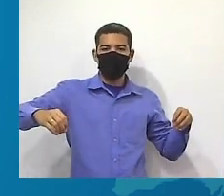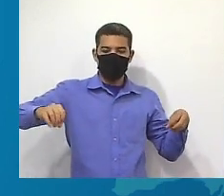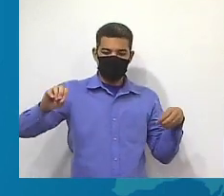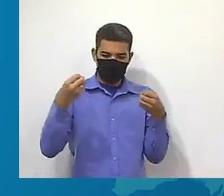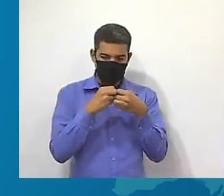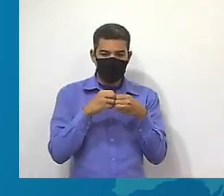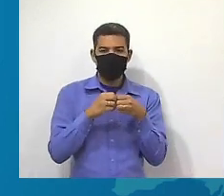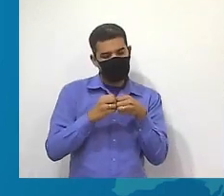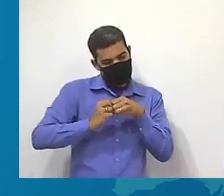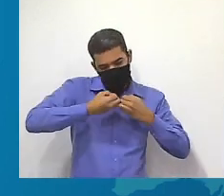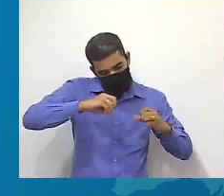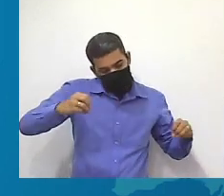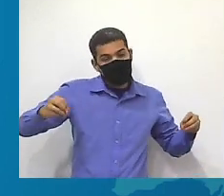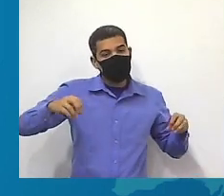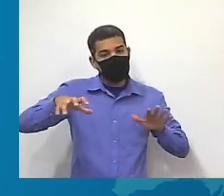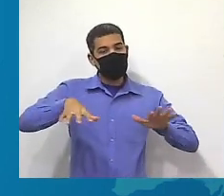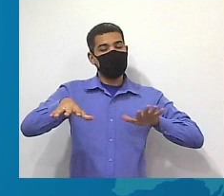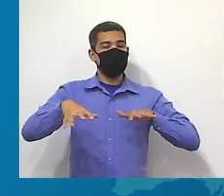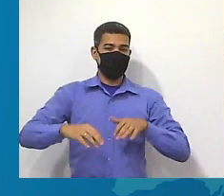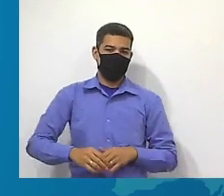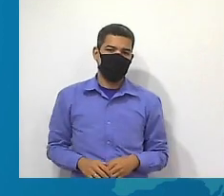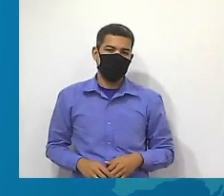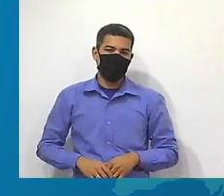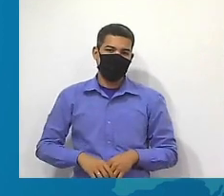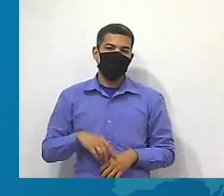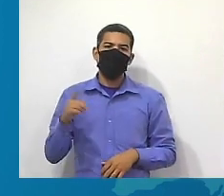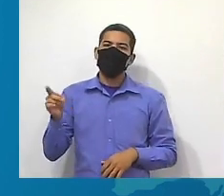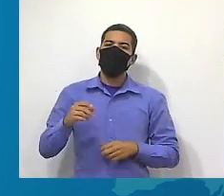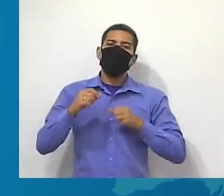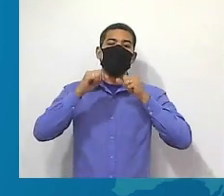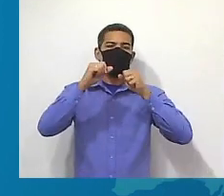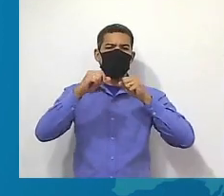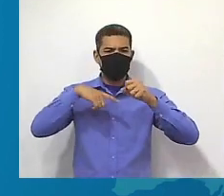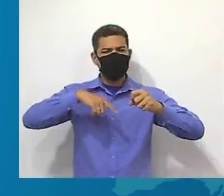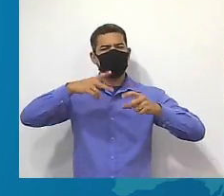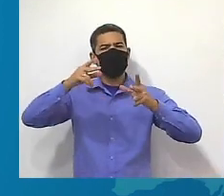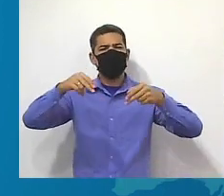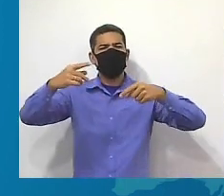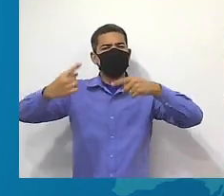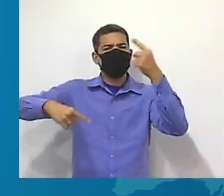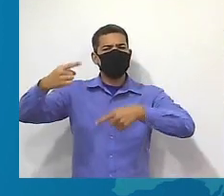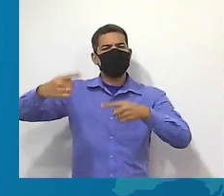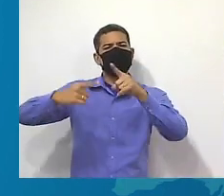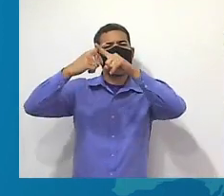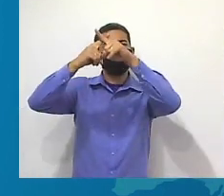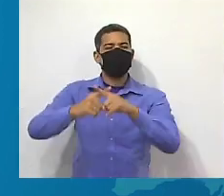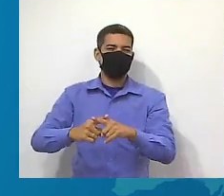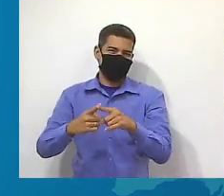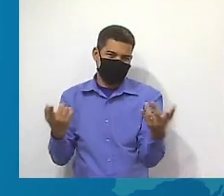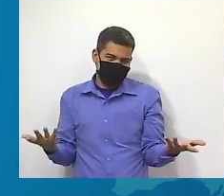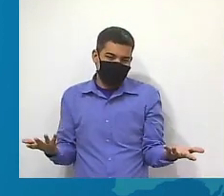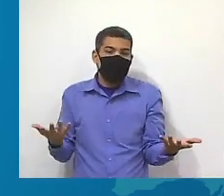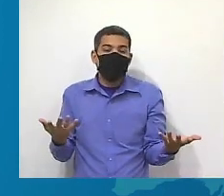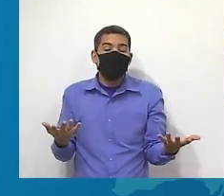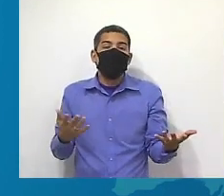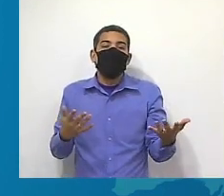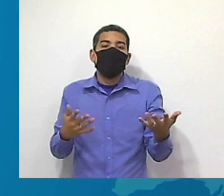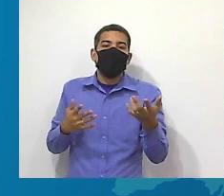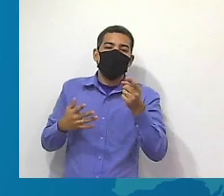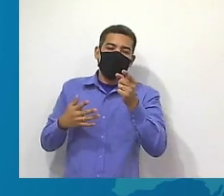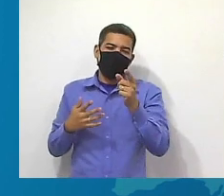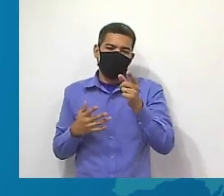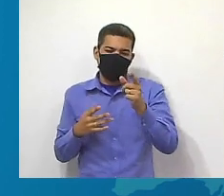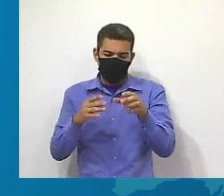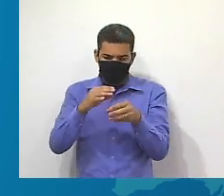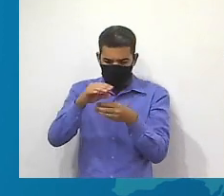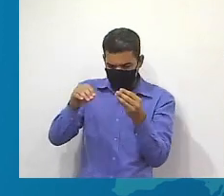Essas forças elas estão competindo o tempo inteiro, de maneira que aquilo com que você faz com aquela